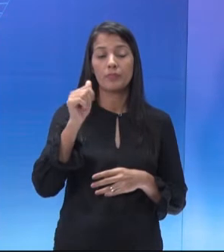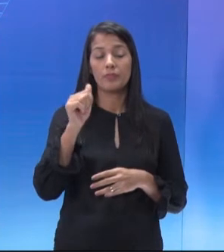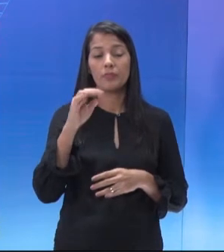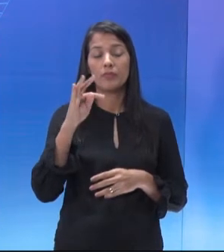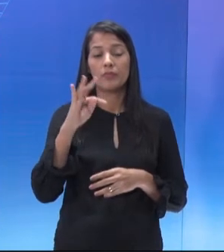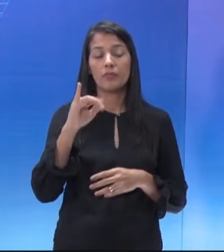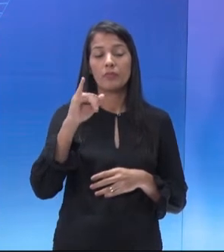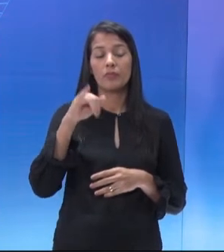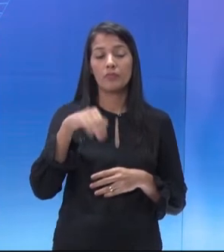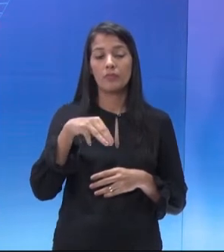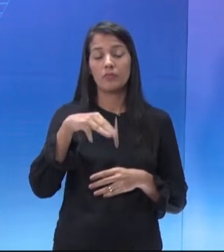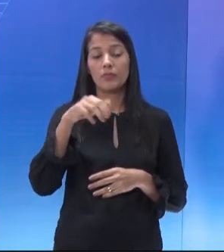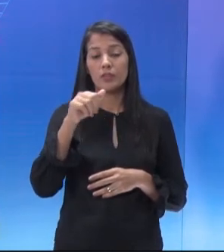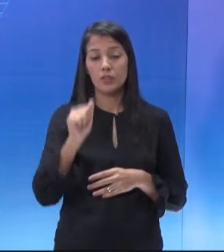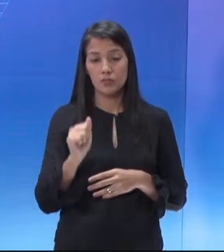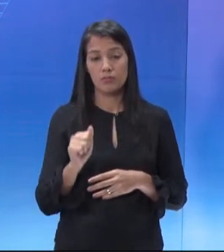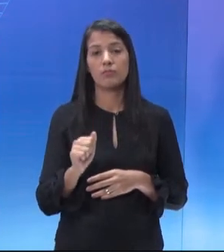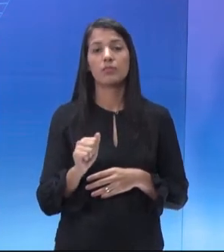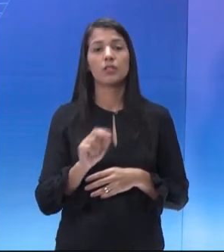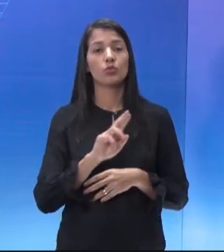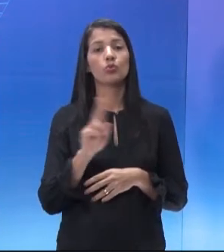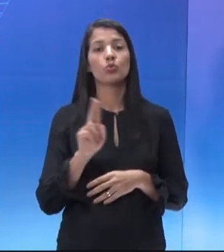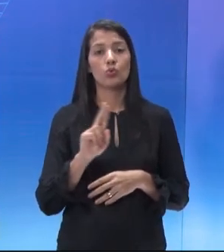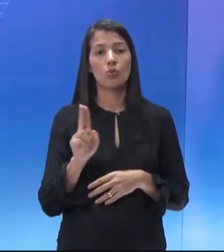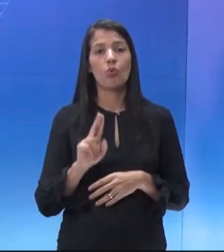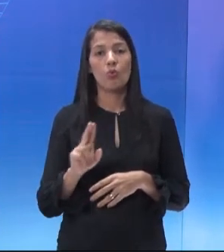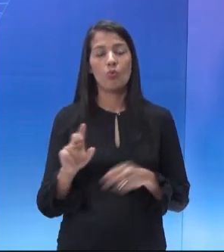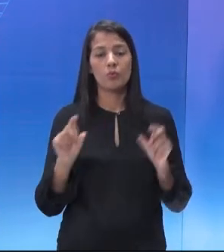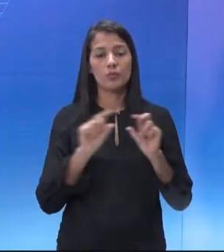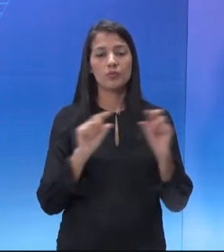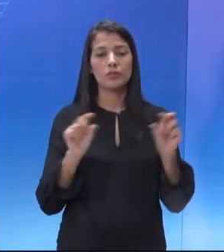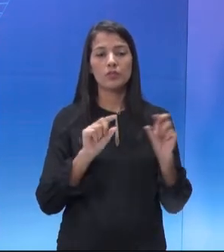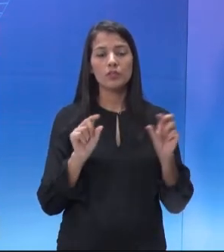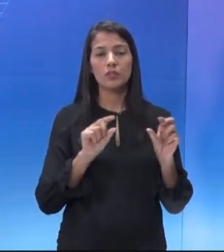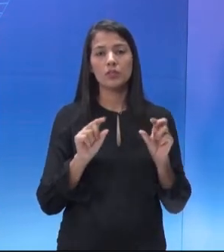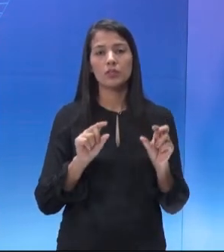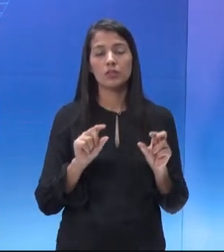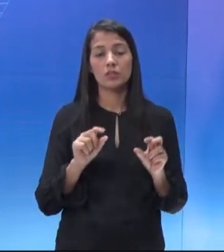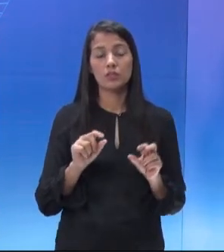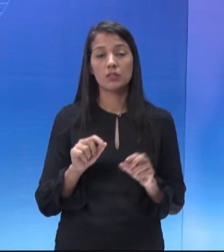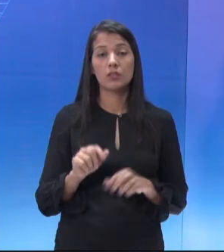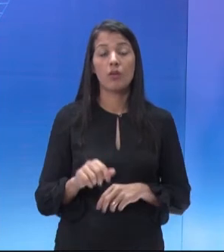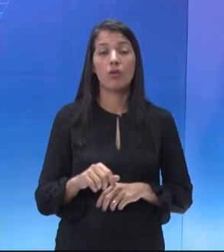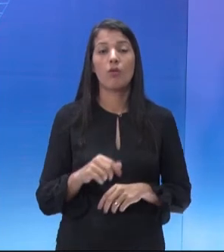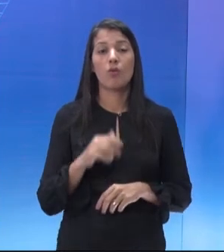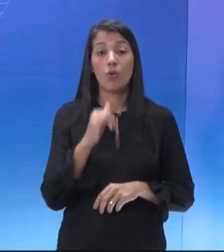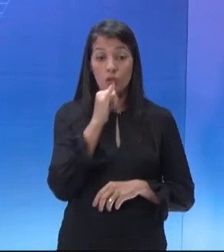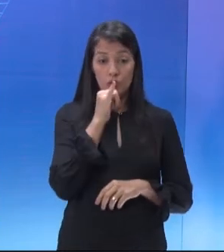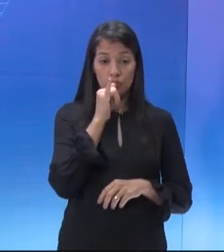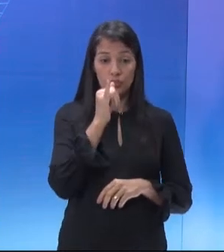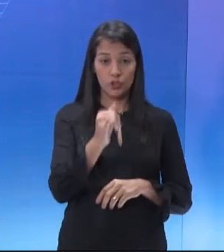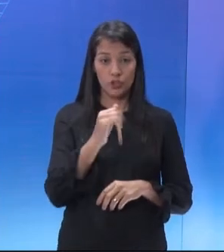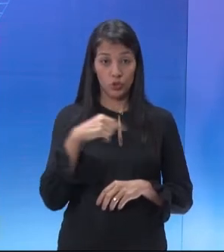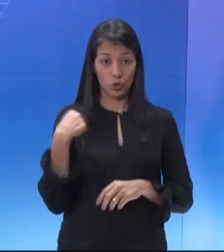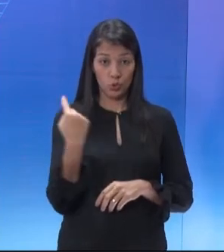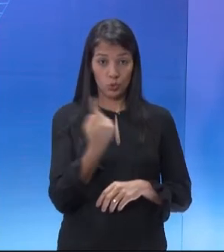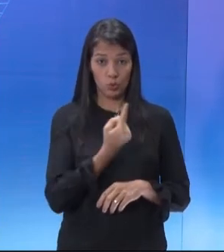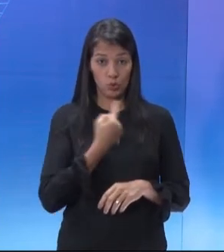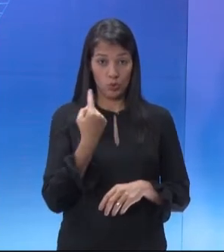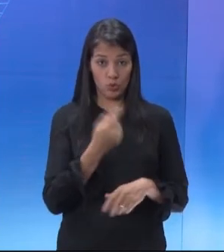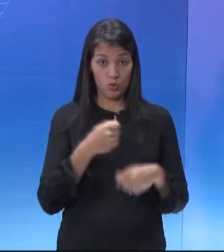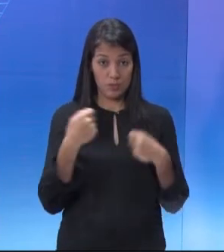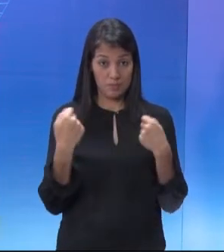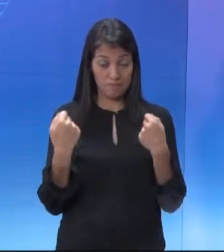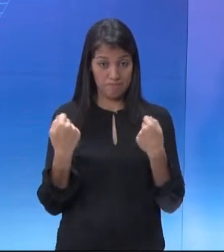participou da luta pela independência da Índia. A Índia é o segundo país mais populoso do mundo, né? Ele diz que temos de